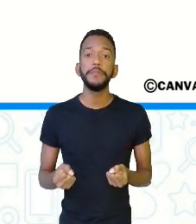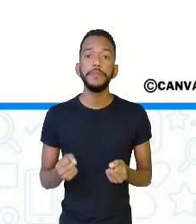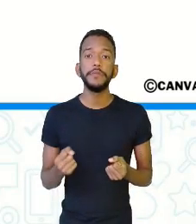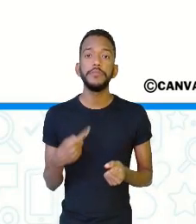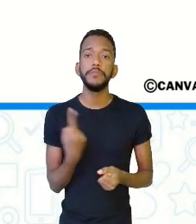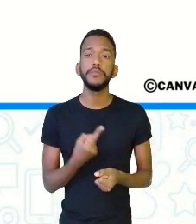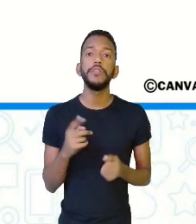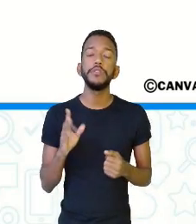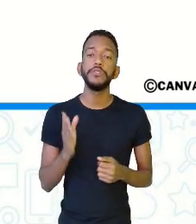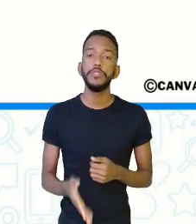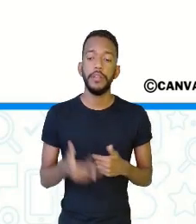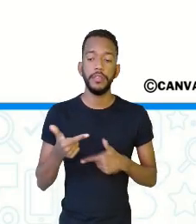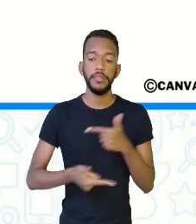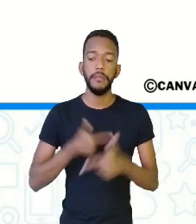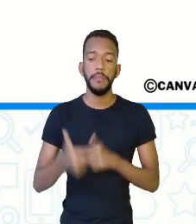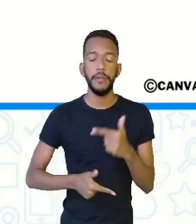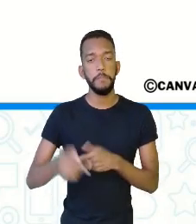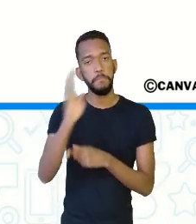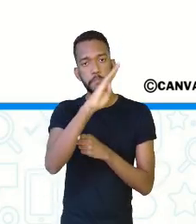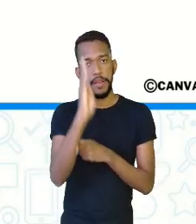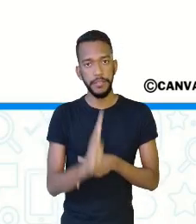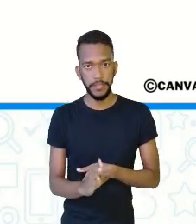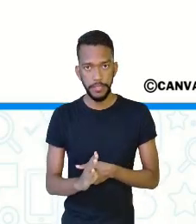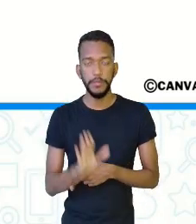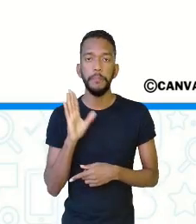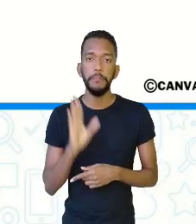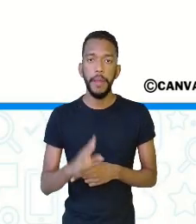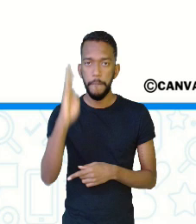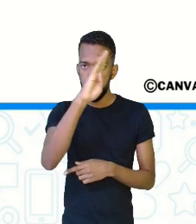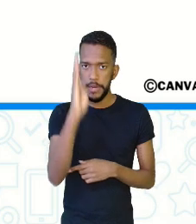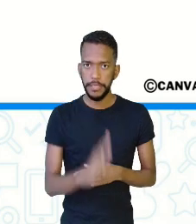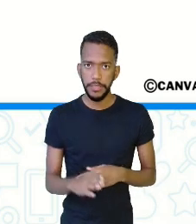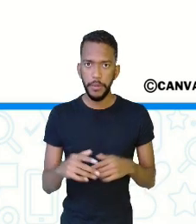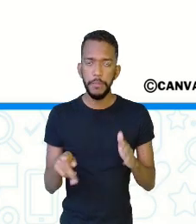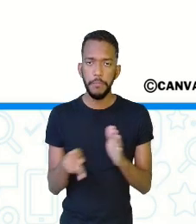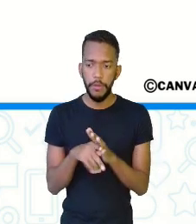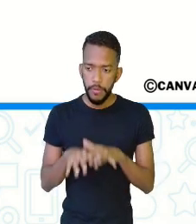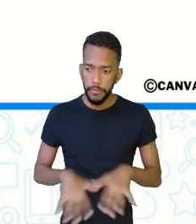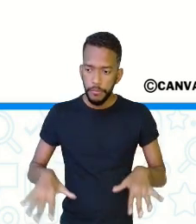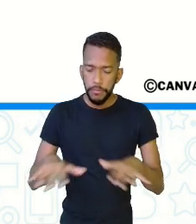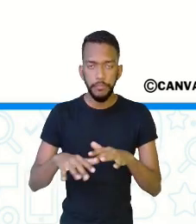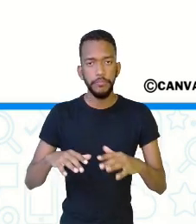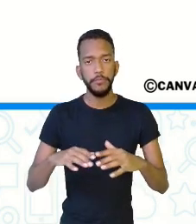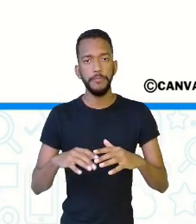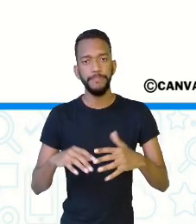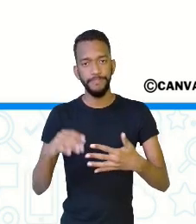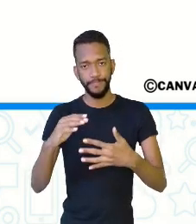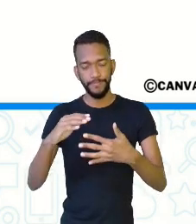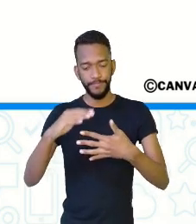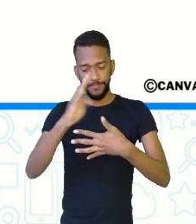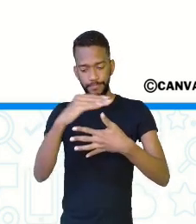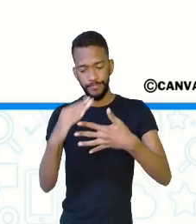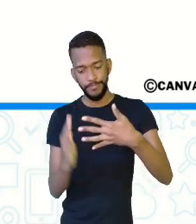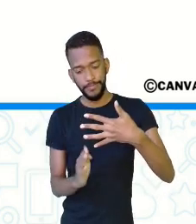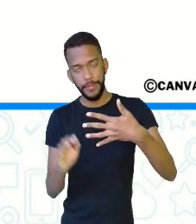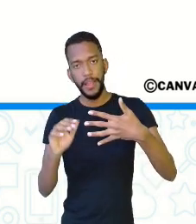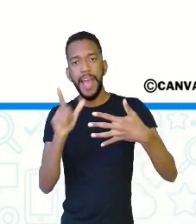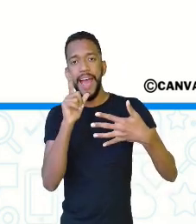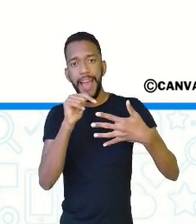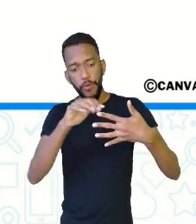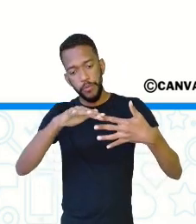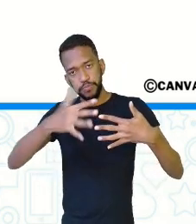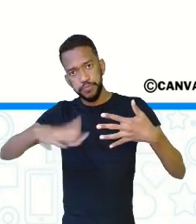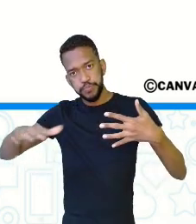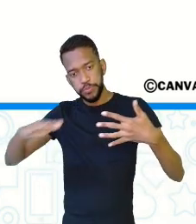estaremos trabalhando no Brasil, mas no litoral do Nordeste, numa área mais litorânea